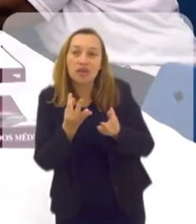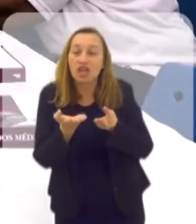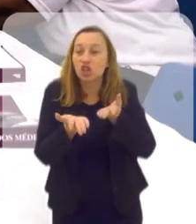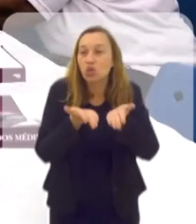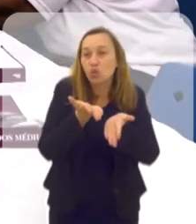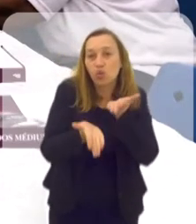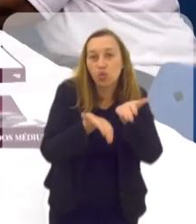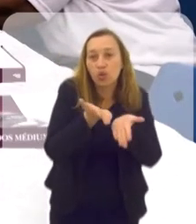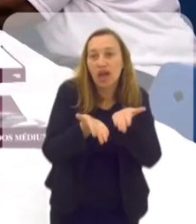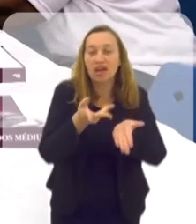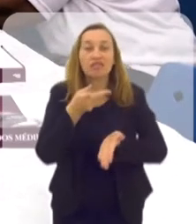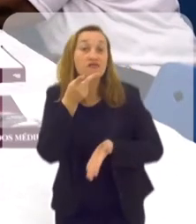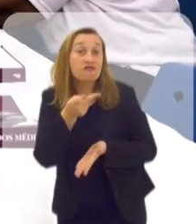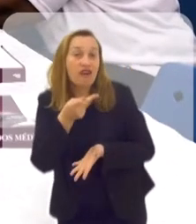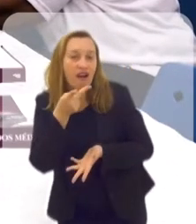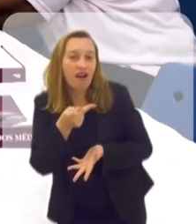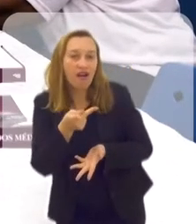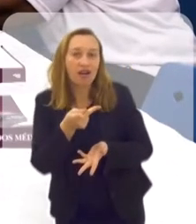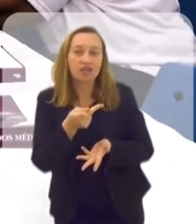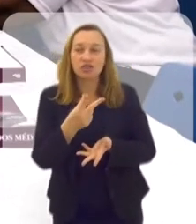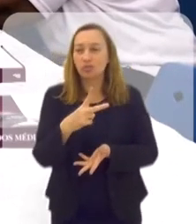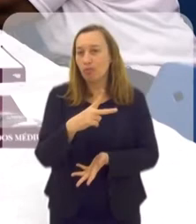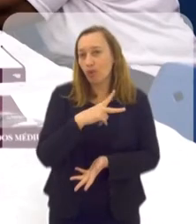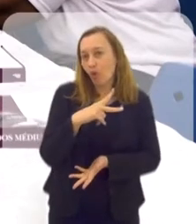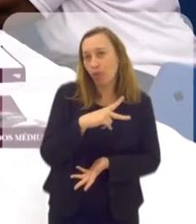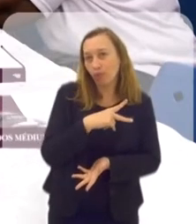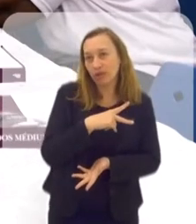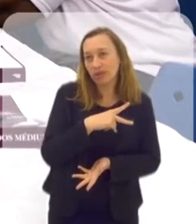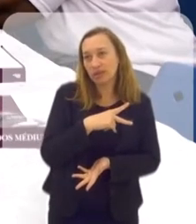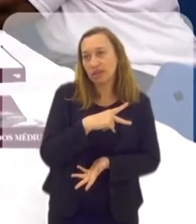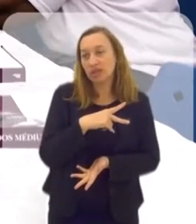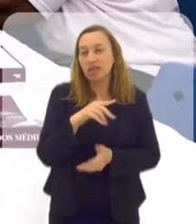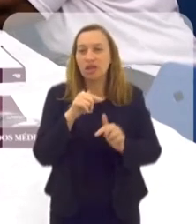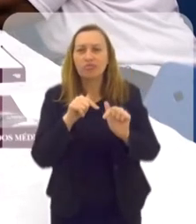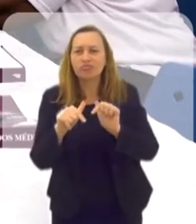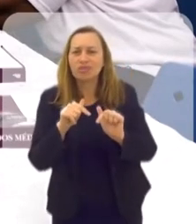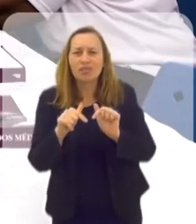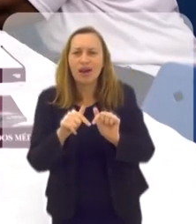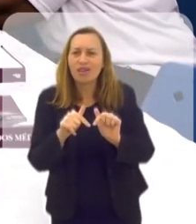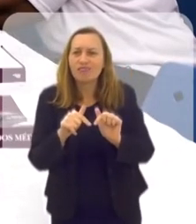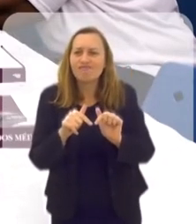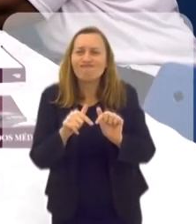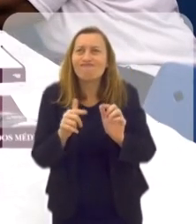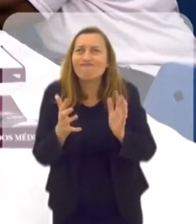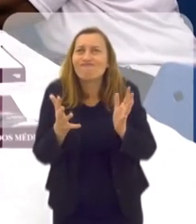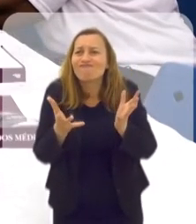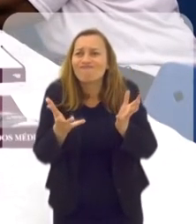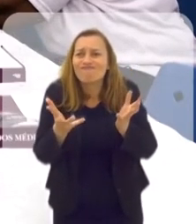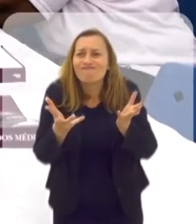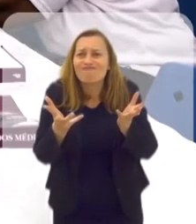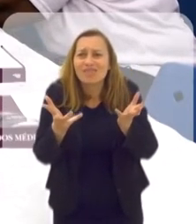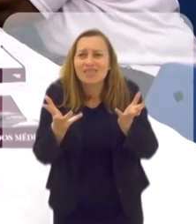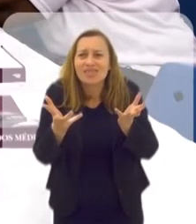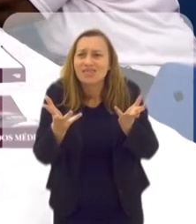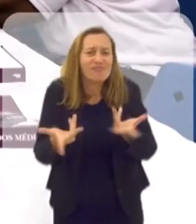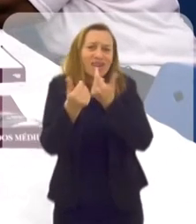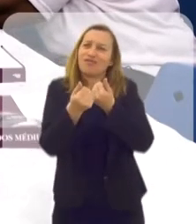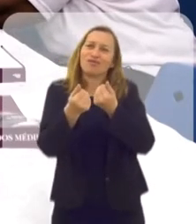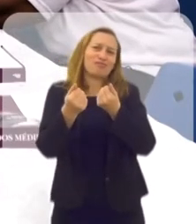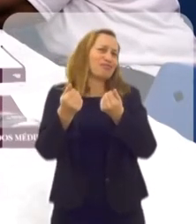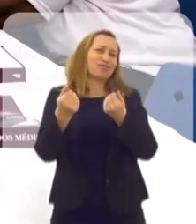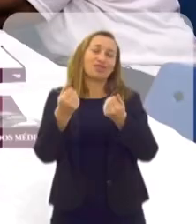de cuidados, de falas próprias, e é um trabalho